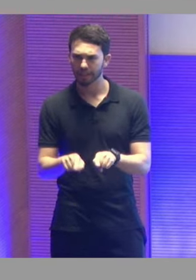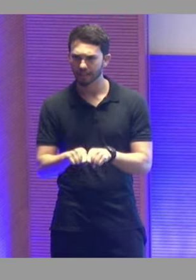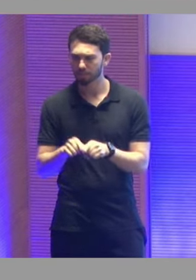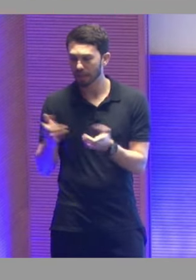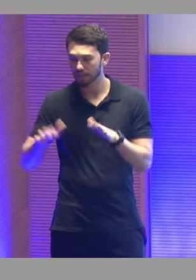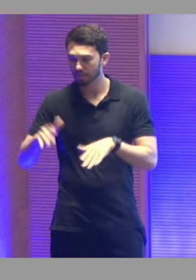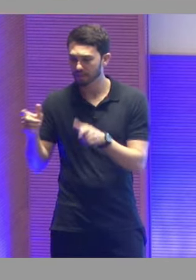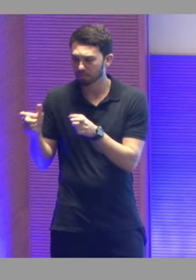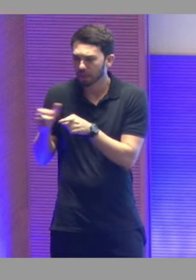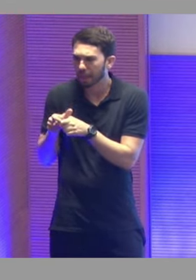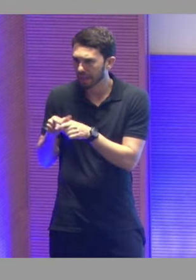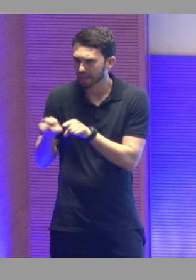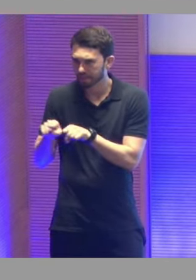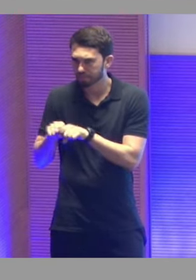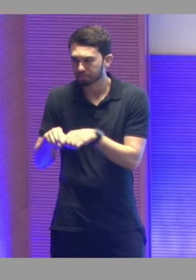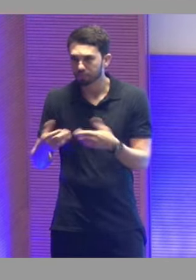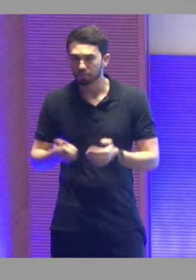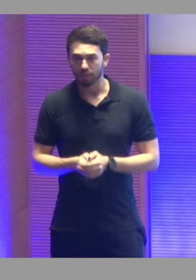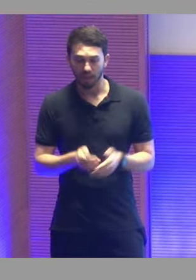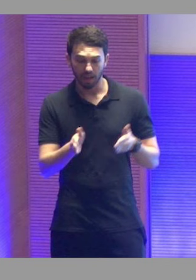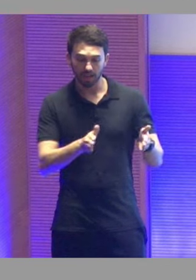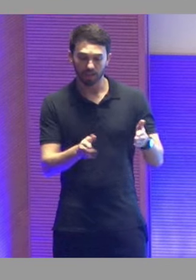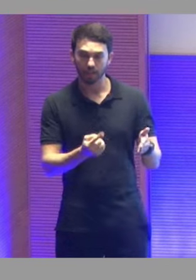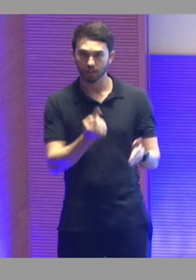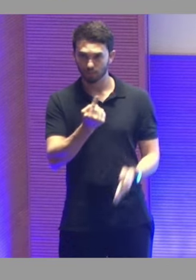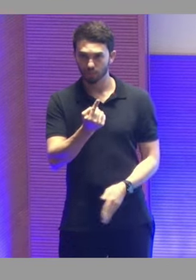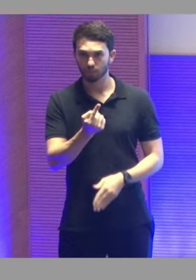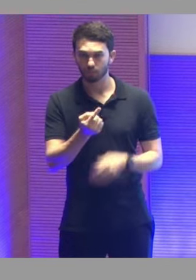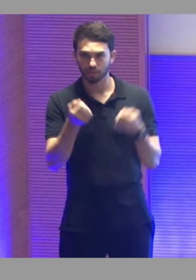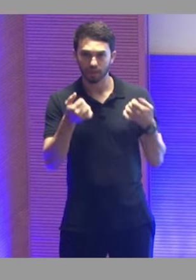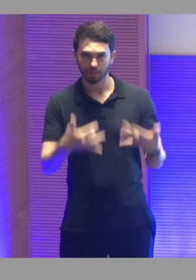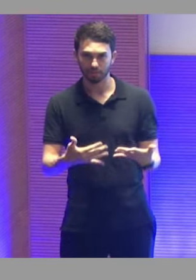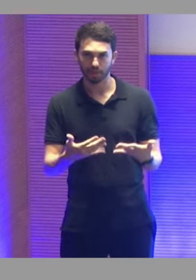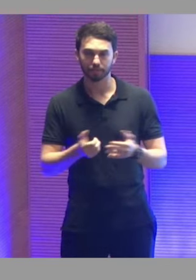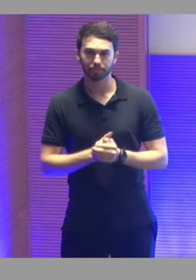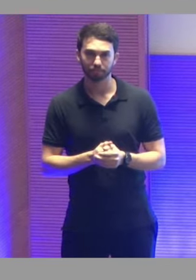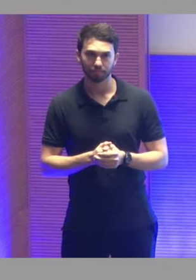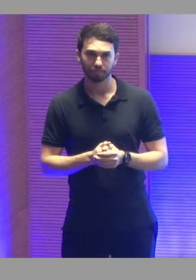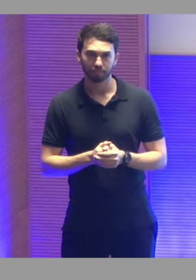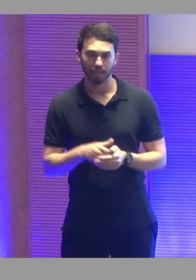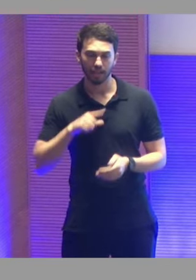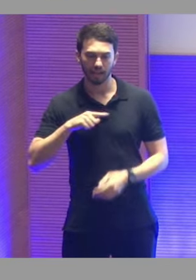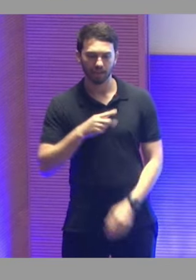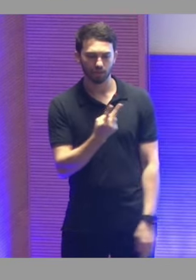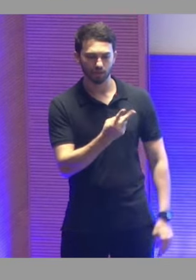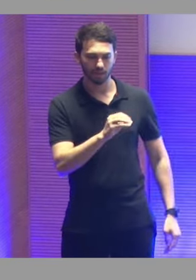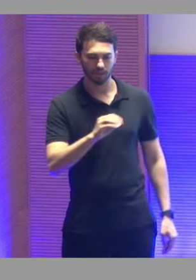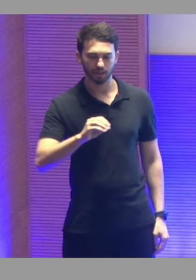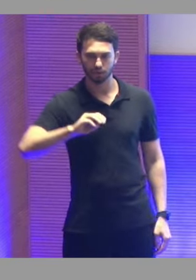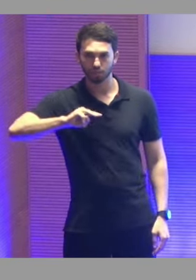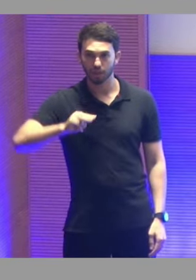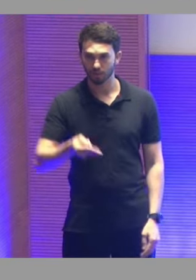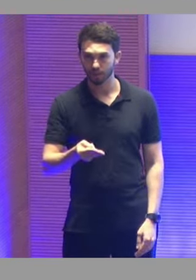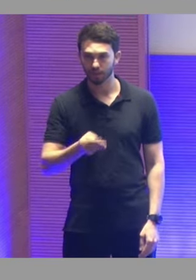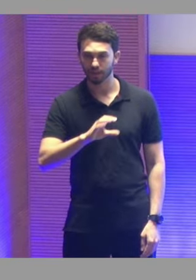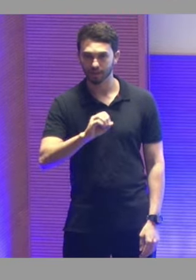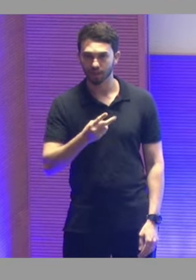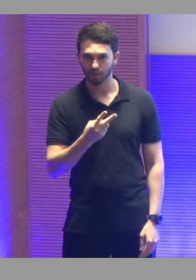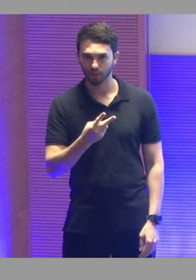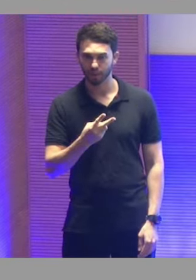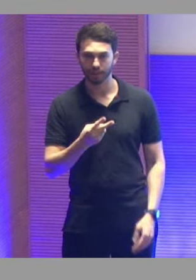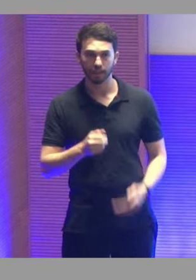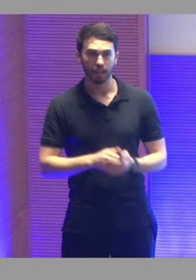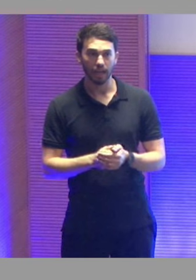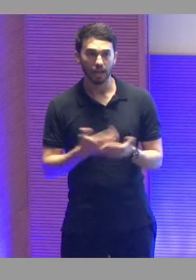tá das emissões de escopo um que eu falei para vocês que foram e que foi reportado de 200 milhões de toneladas de CO2 equivalente a gente